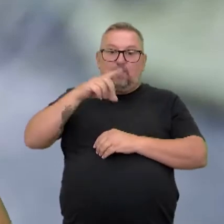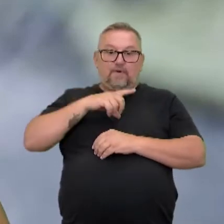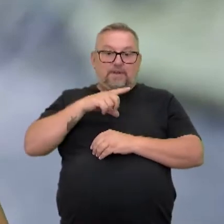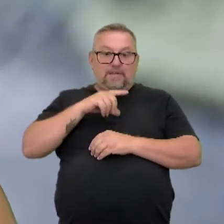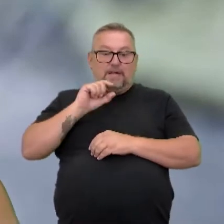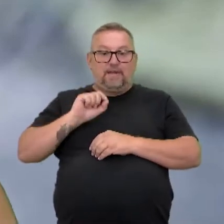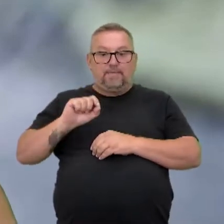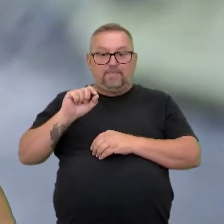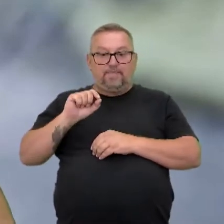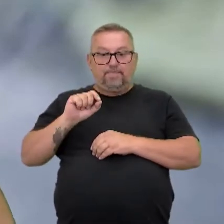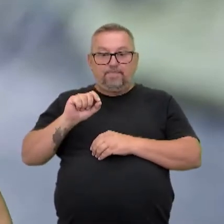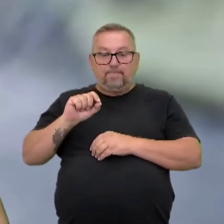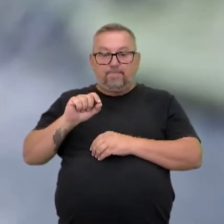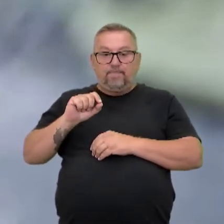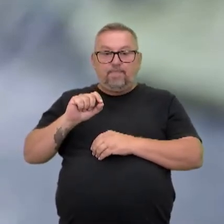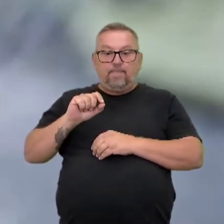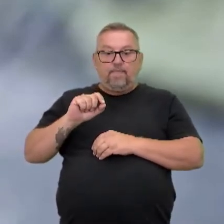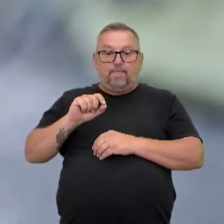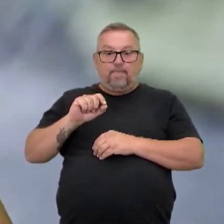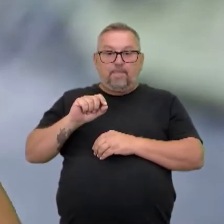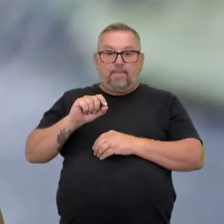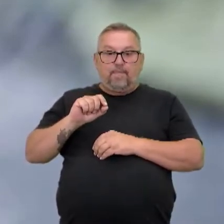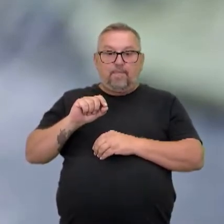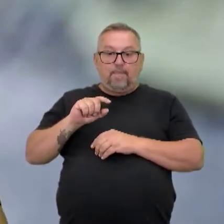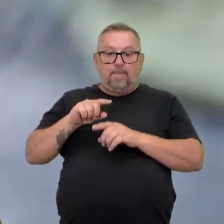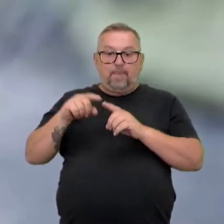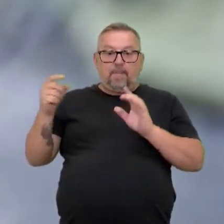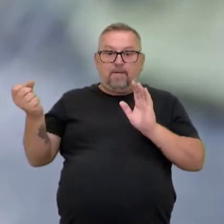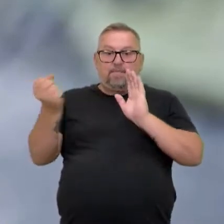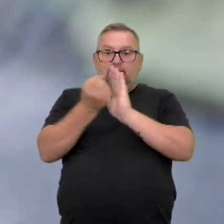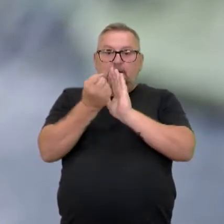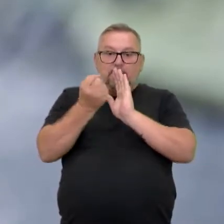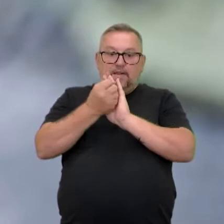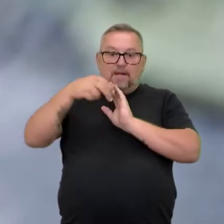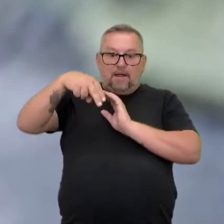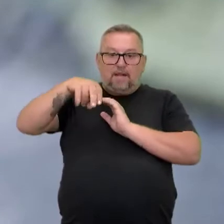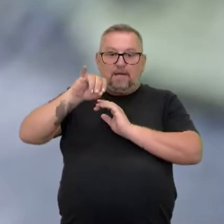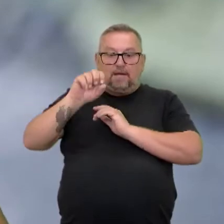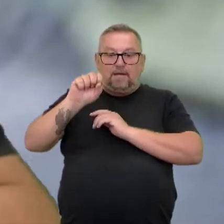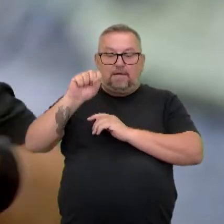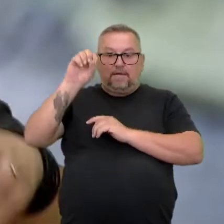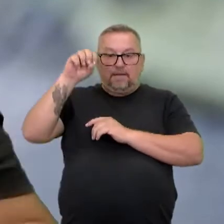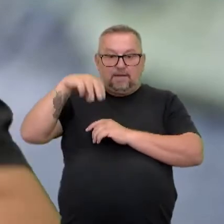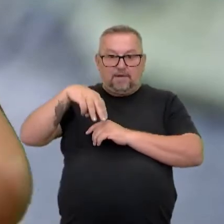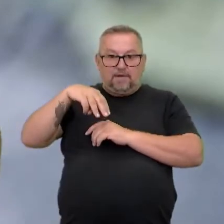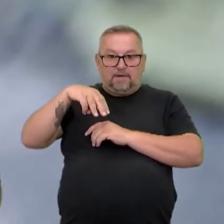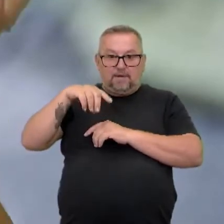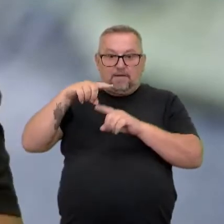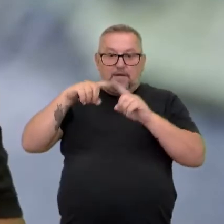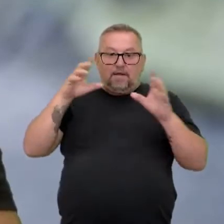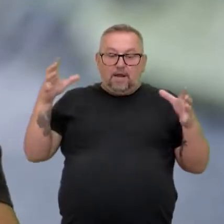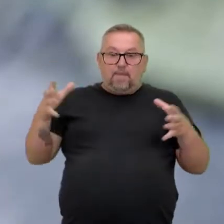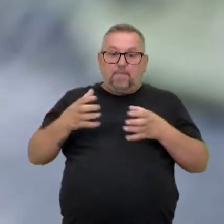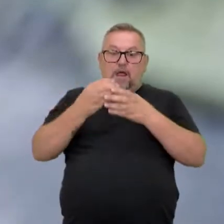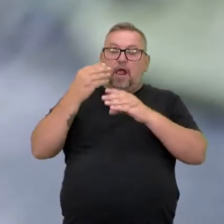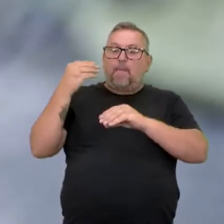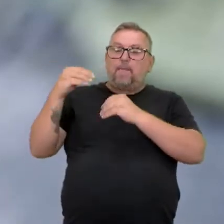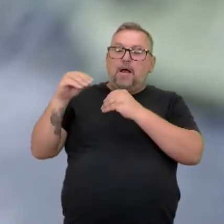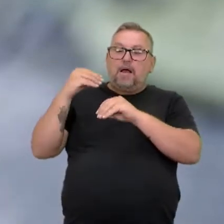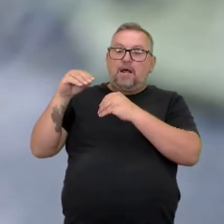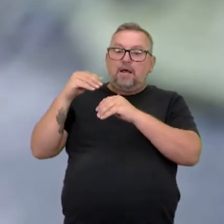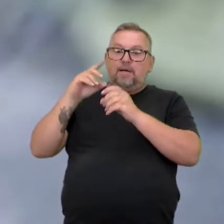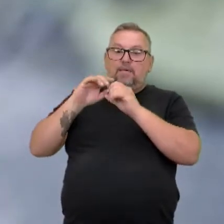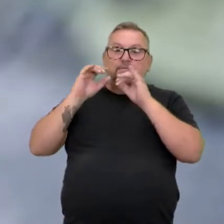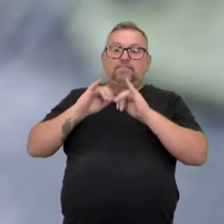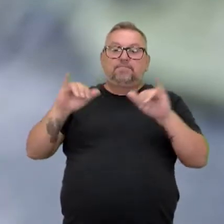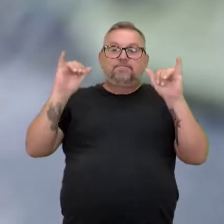exemplo, a Nissin, né? A marca em si é a Nissin. A Nissin, ela pega um compiladão de memes pra fazer